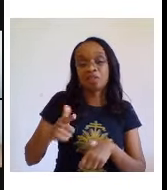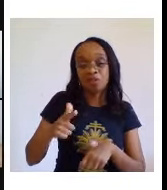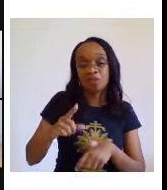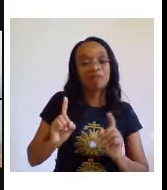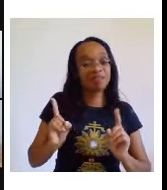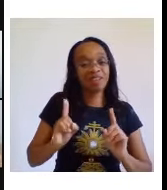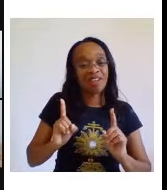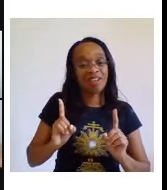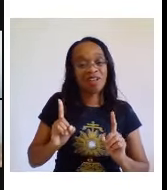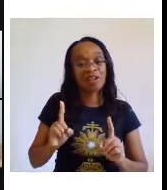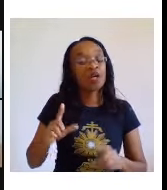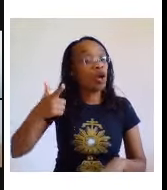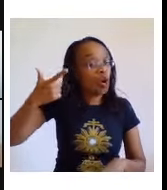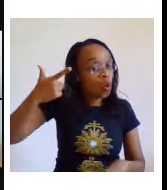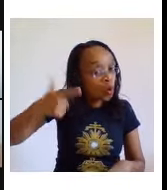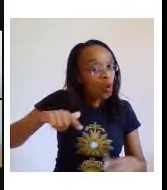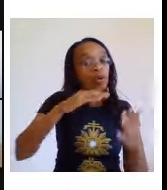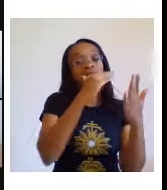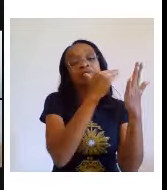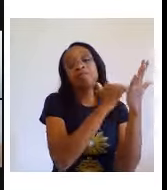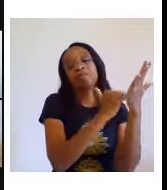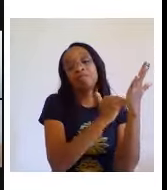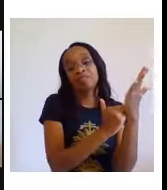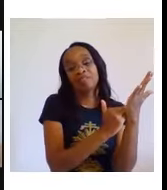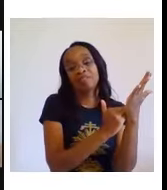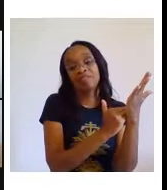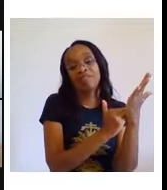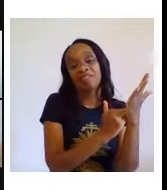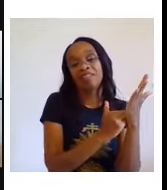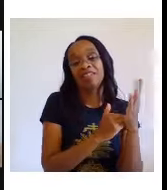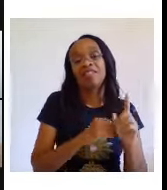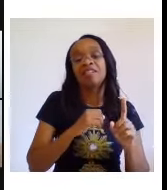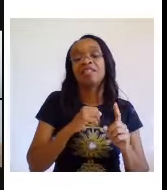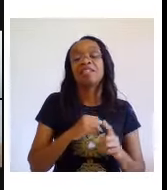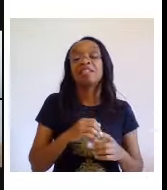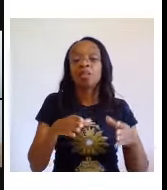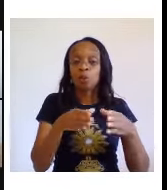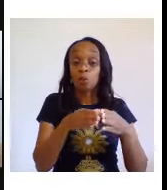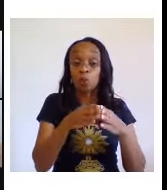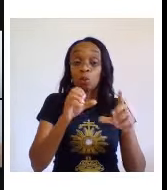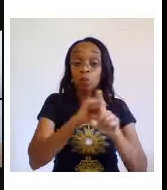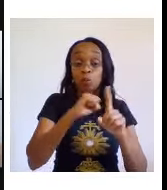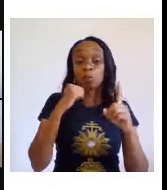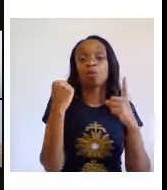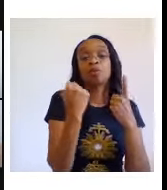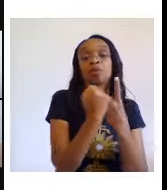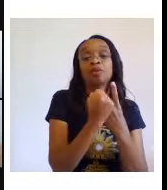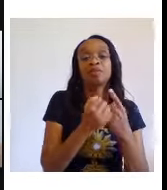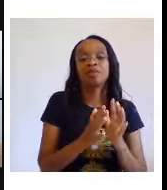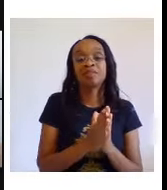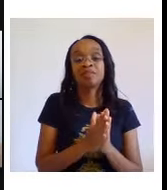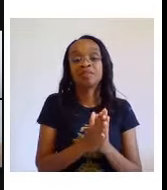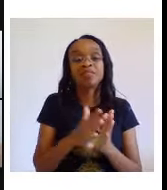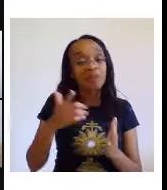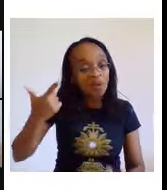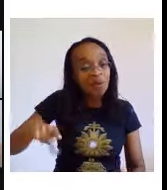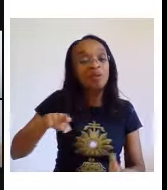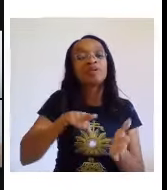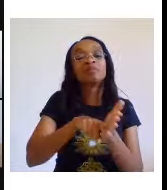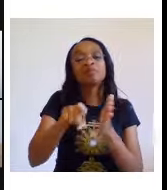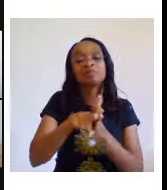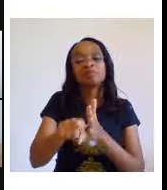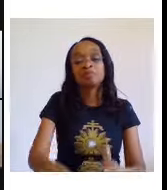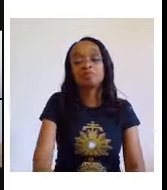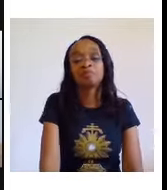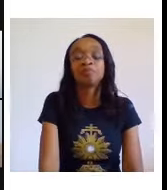Já fica o senhor aqui preso aqui na Comissão Socioambiental, mas não tem problema, não. Beatriz, leu as outras perguntas aí, então?